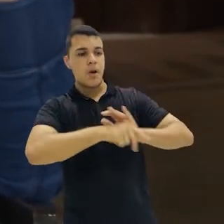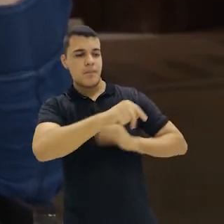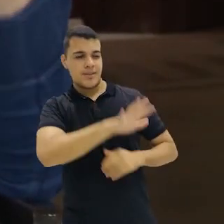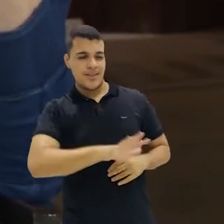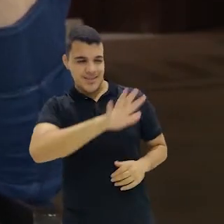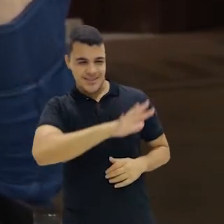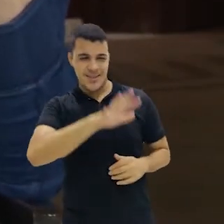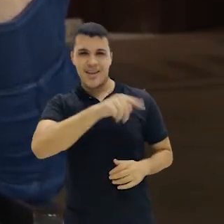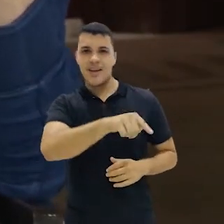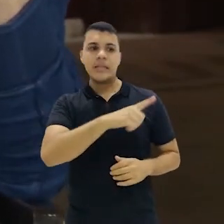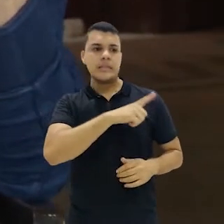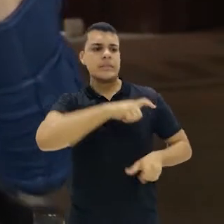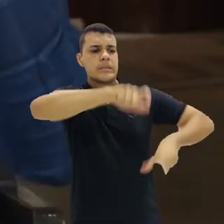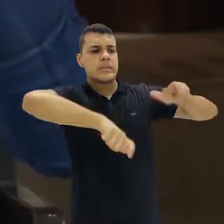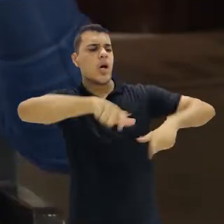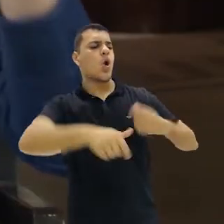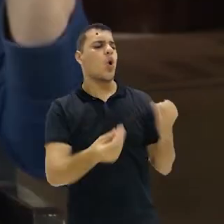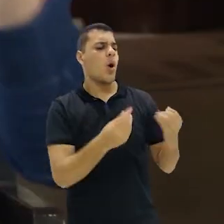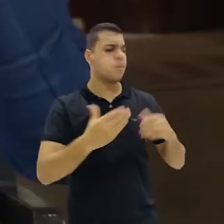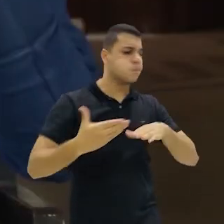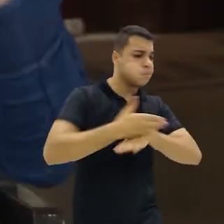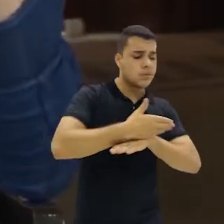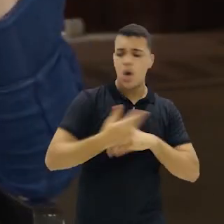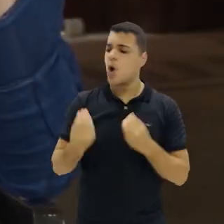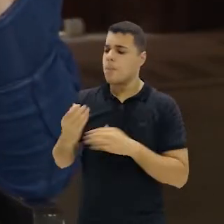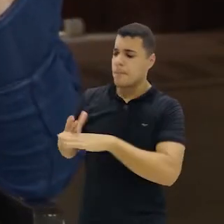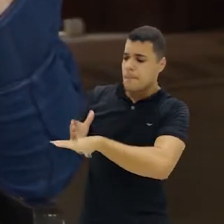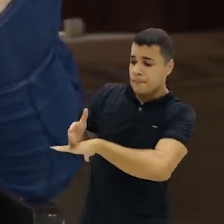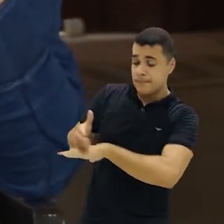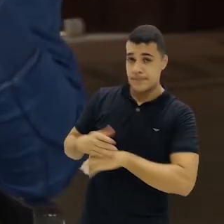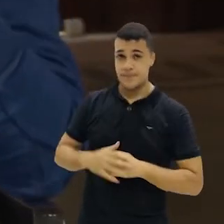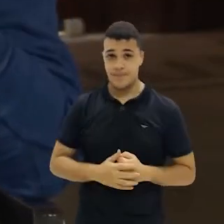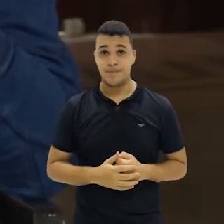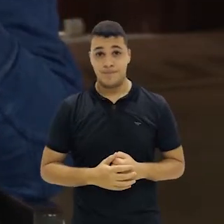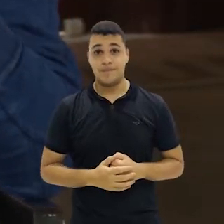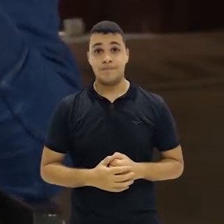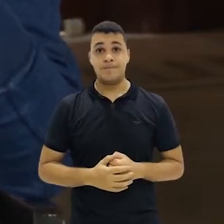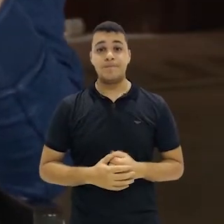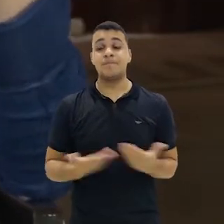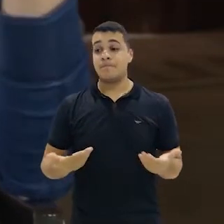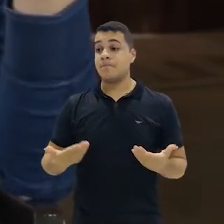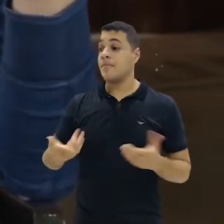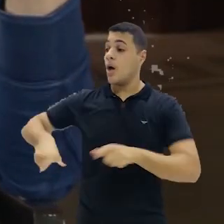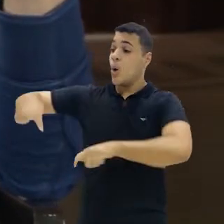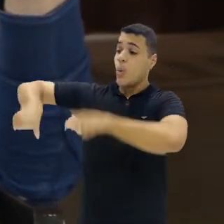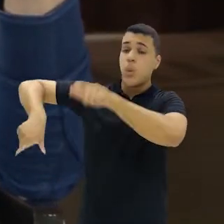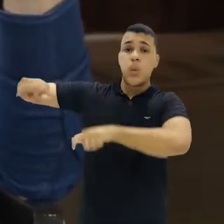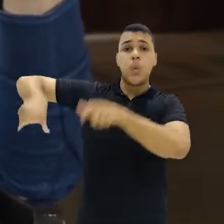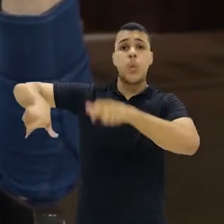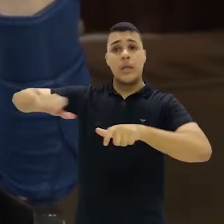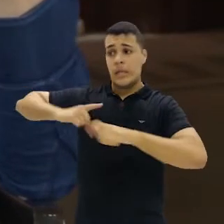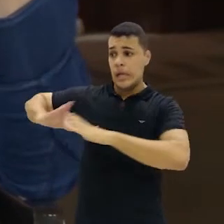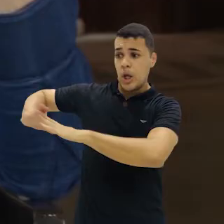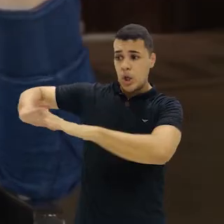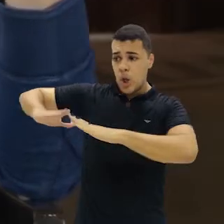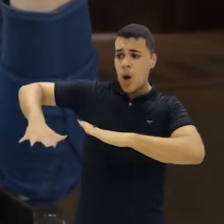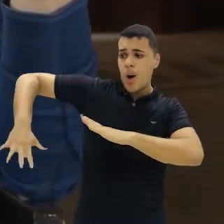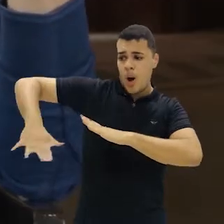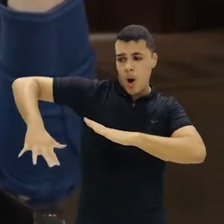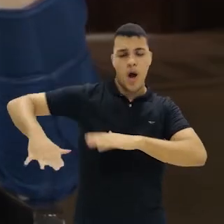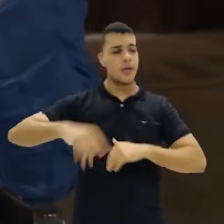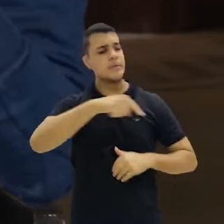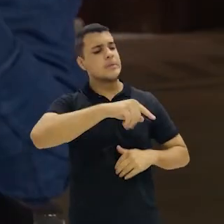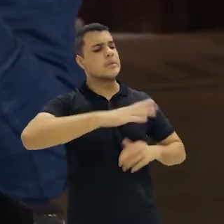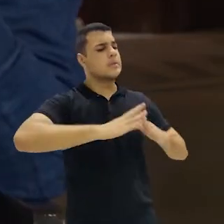a alocação dos indivíduos nos dois grupos que eu vou comparar se dá por um processo semelhante a um sorteio, que a gente chama